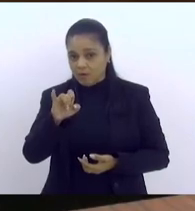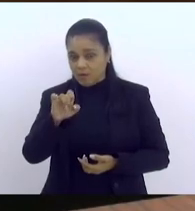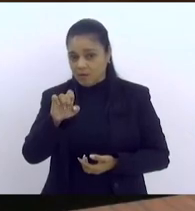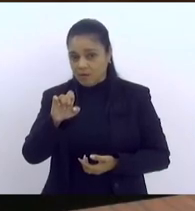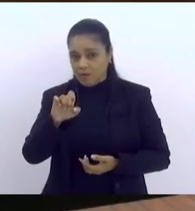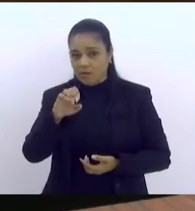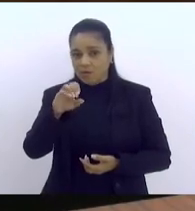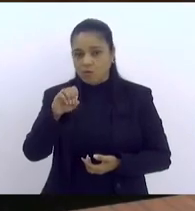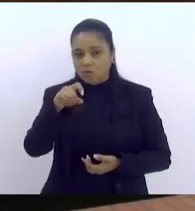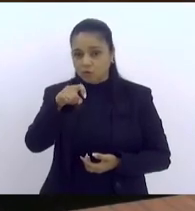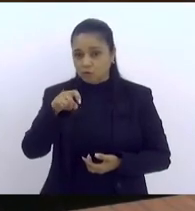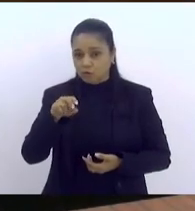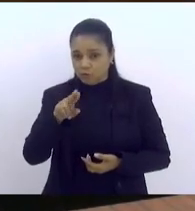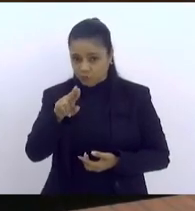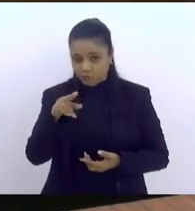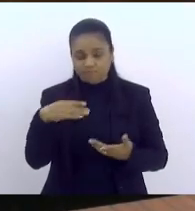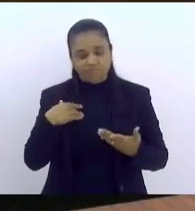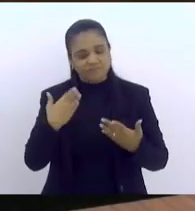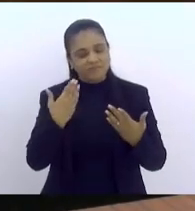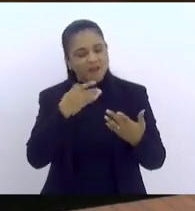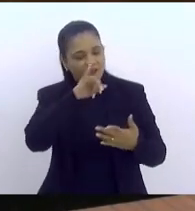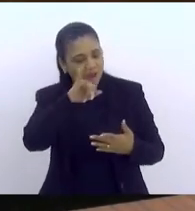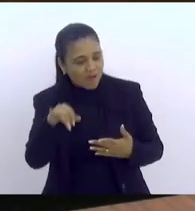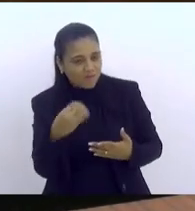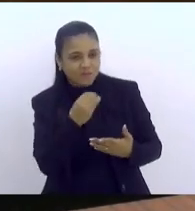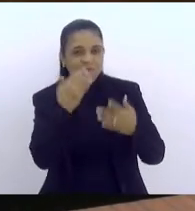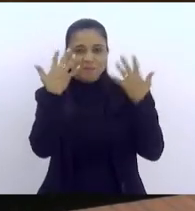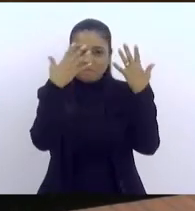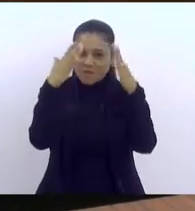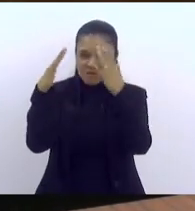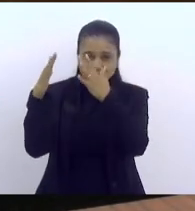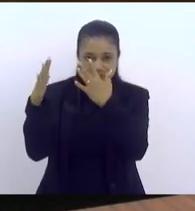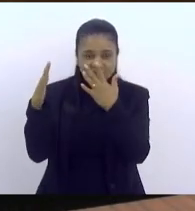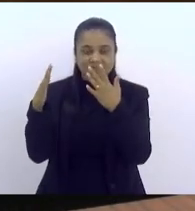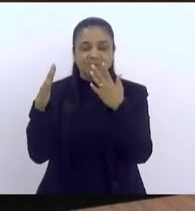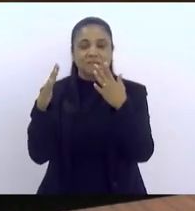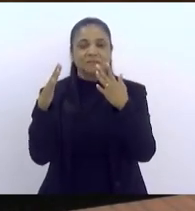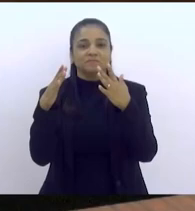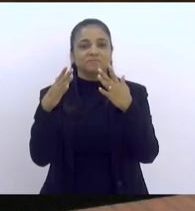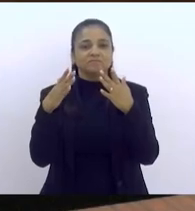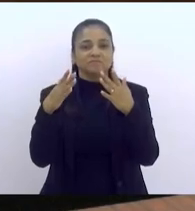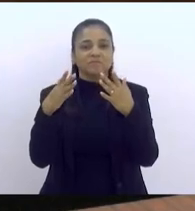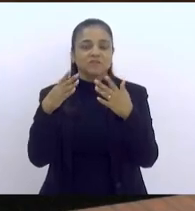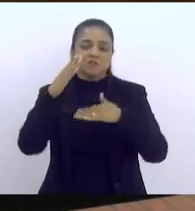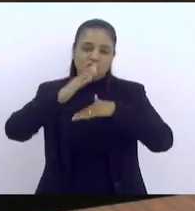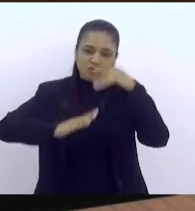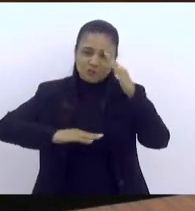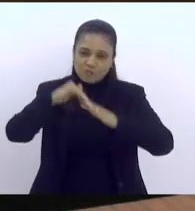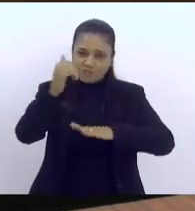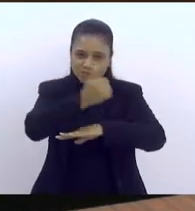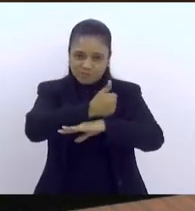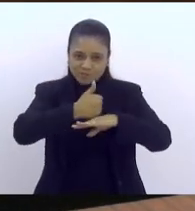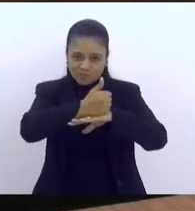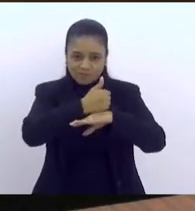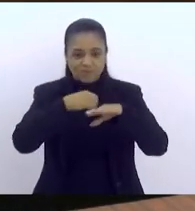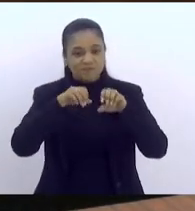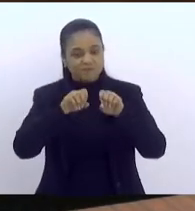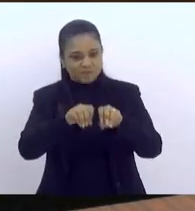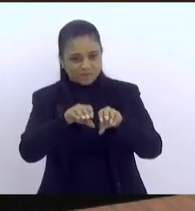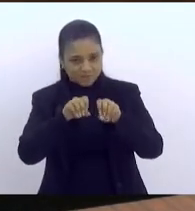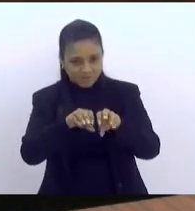saudação, queria também parabenizar e me colocar ao lado dos profissionais, das profissionais de